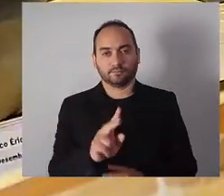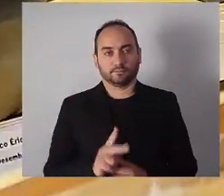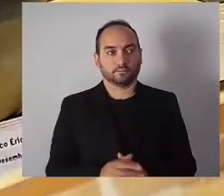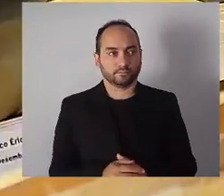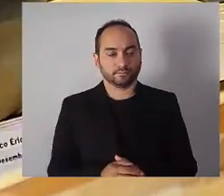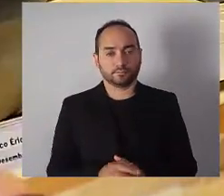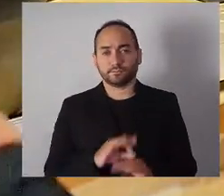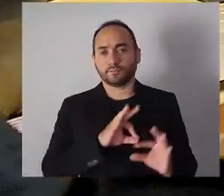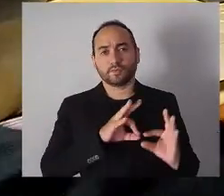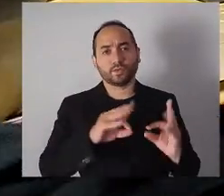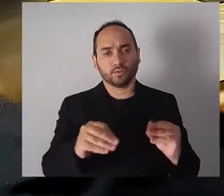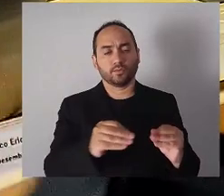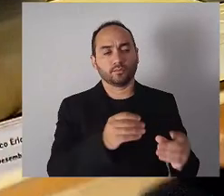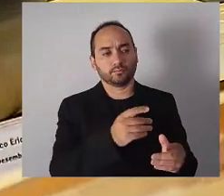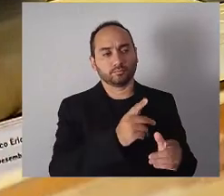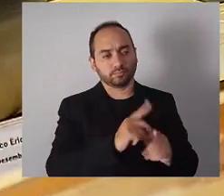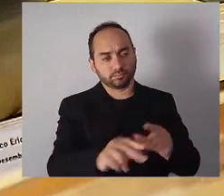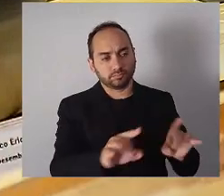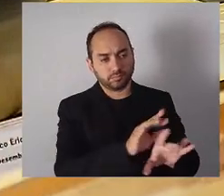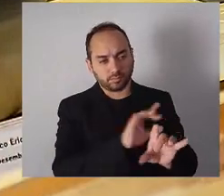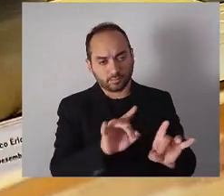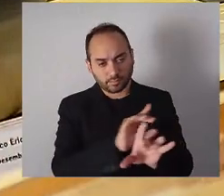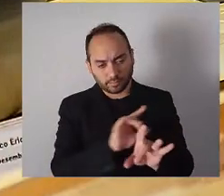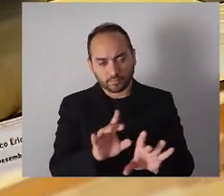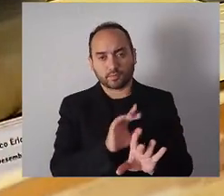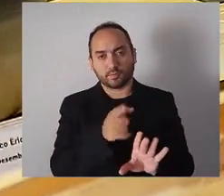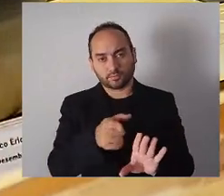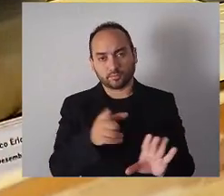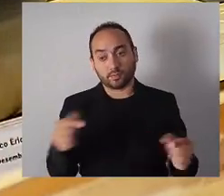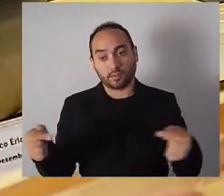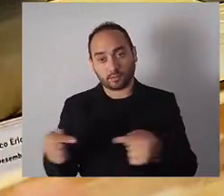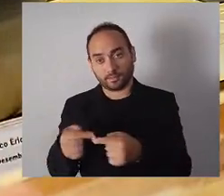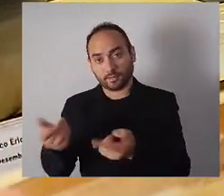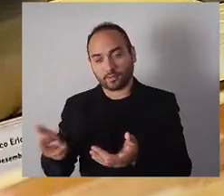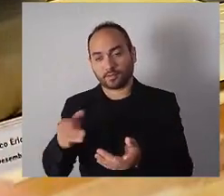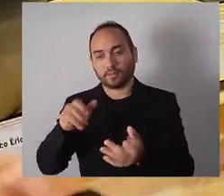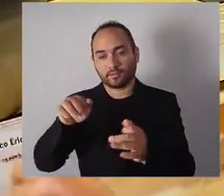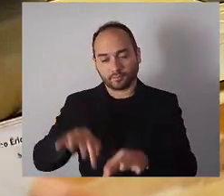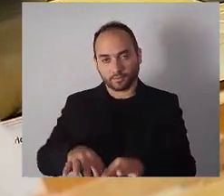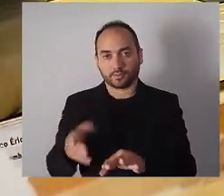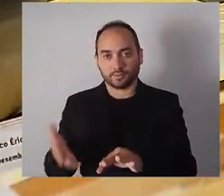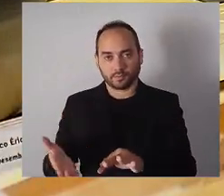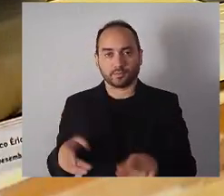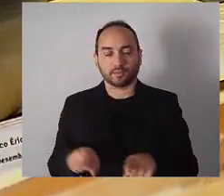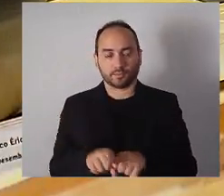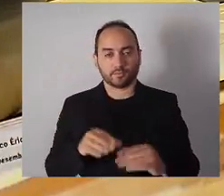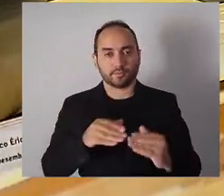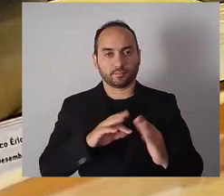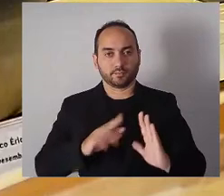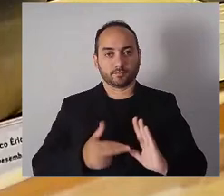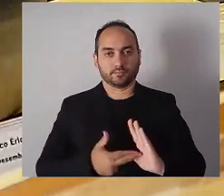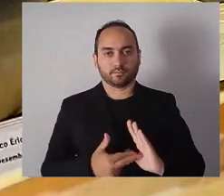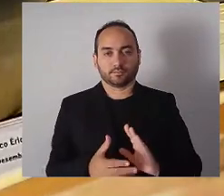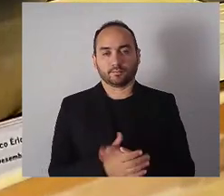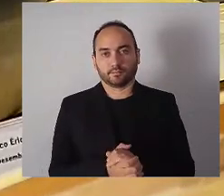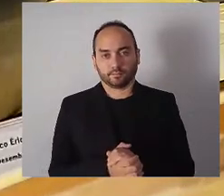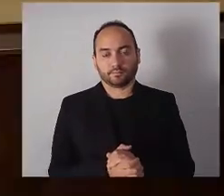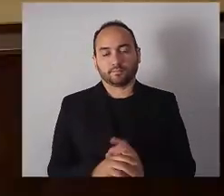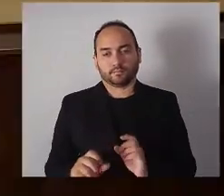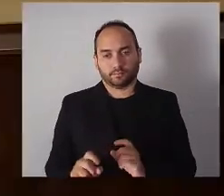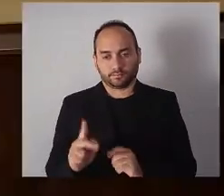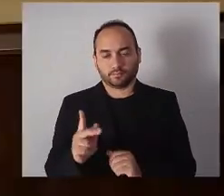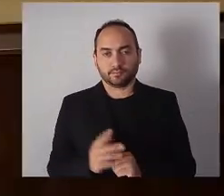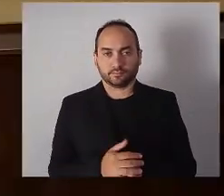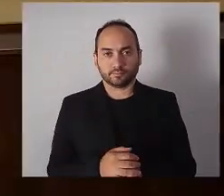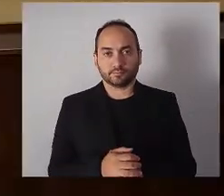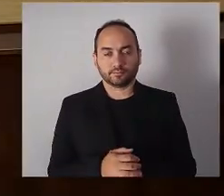Todas as preliminares foram enfrentadas e ficou apenas à vista em relação ao mérito. Aí eu estou enfrentando o mérito e acompanho o eminente relator. Ok.